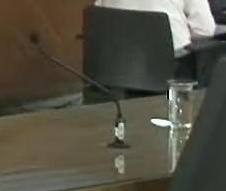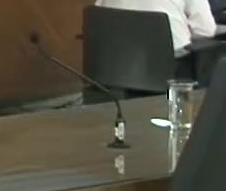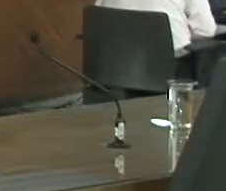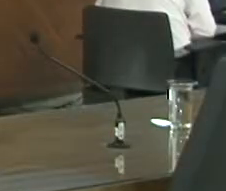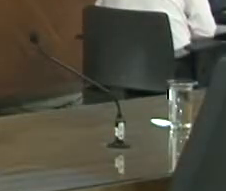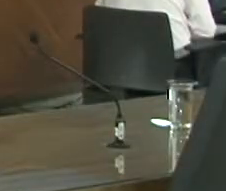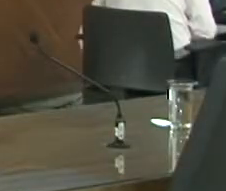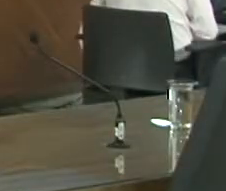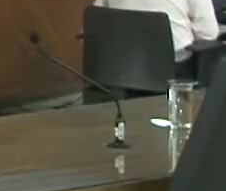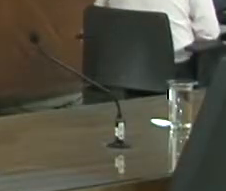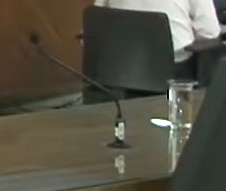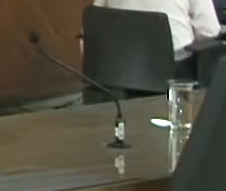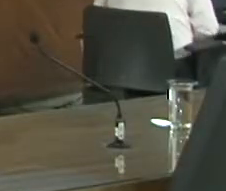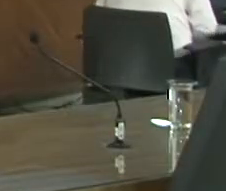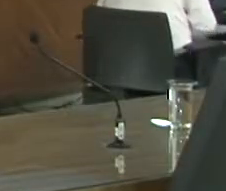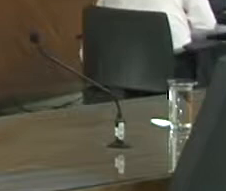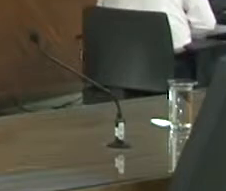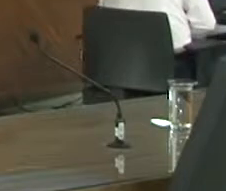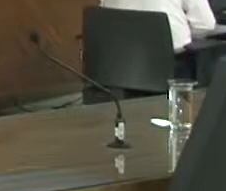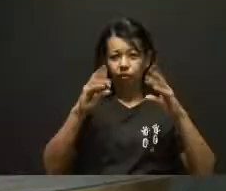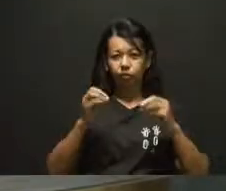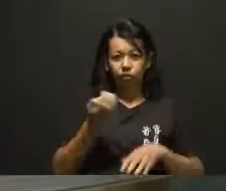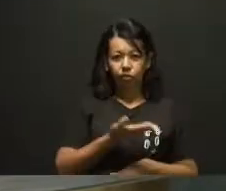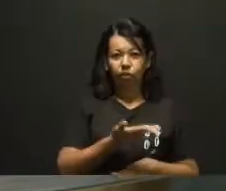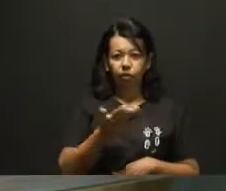boa noite a todos